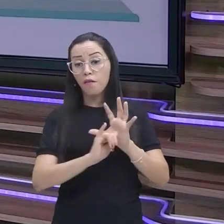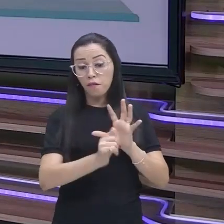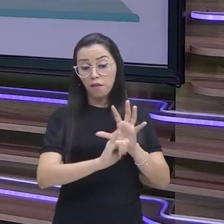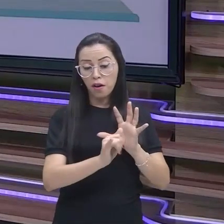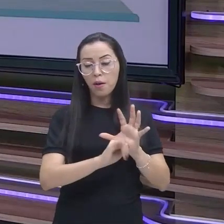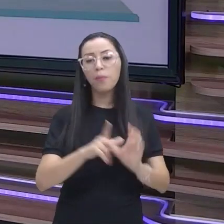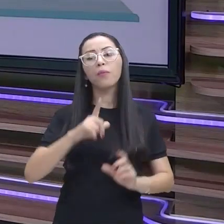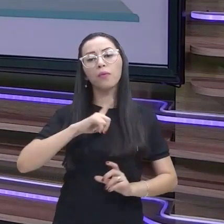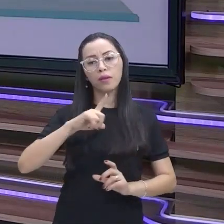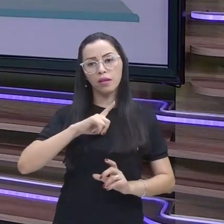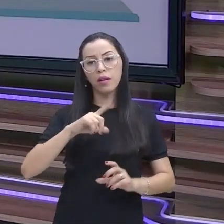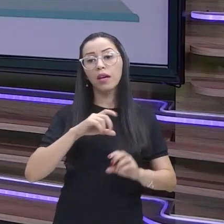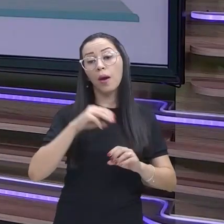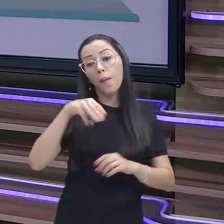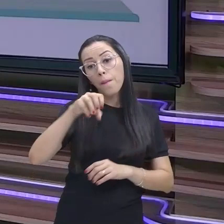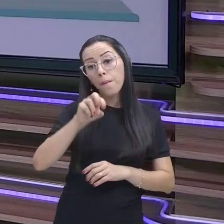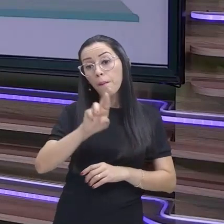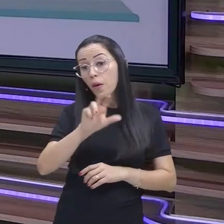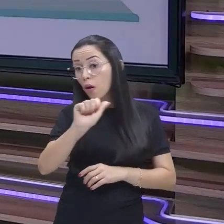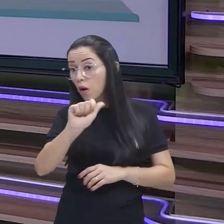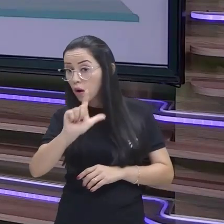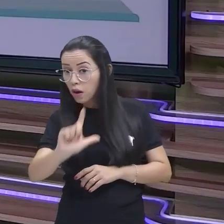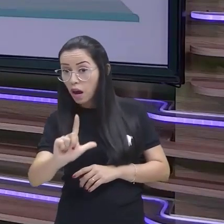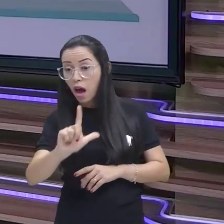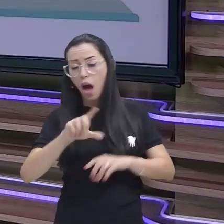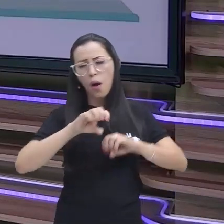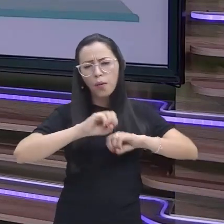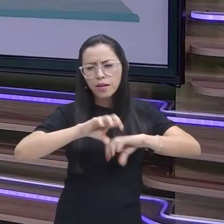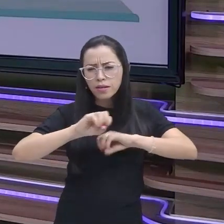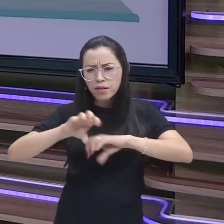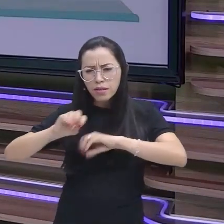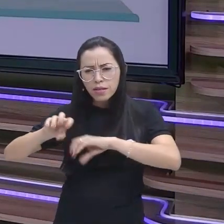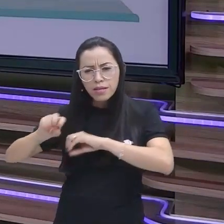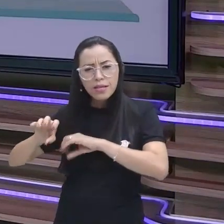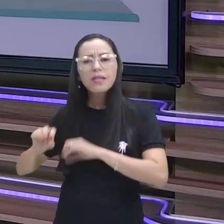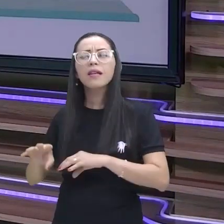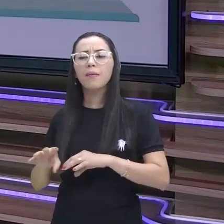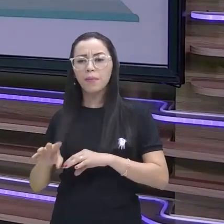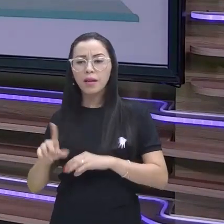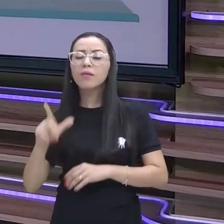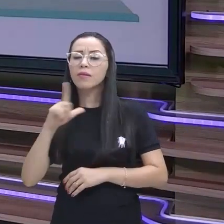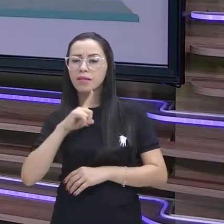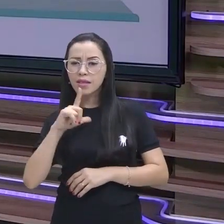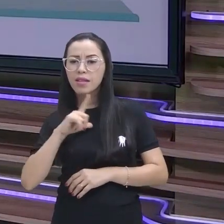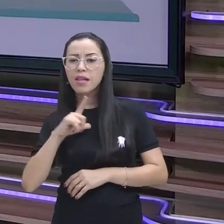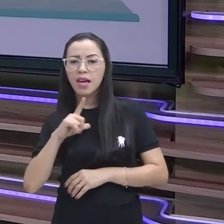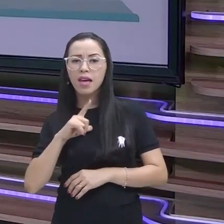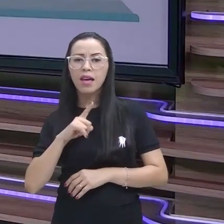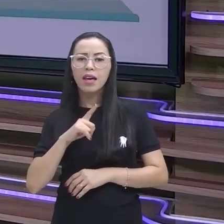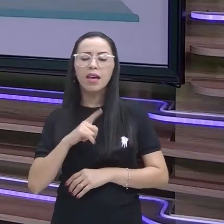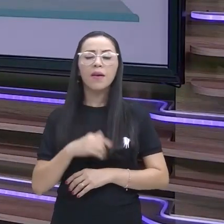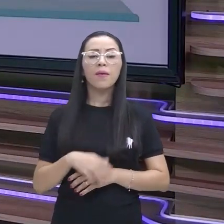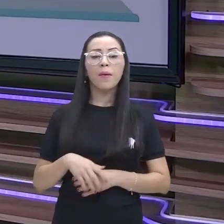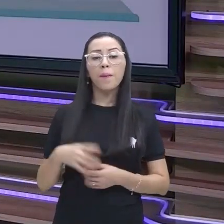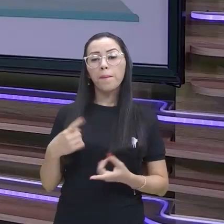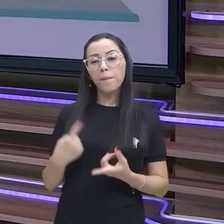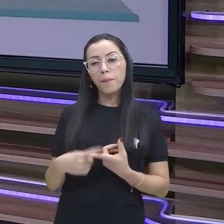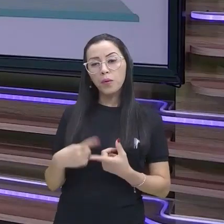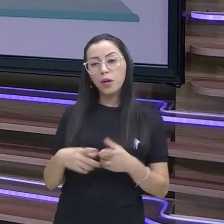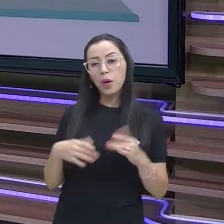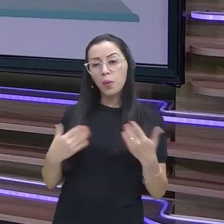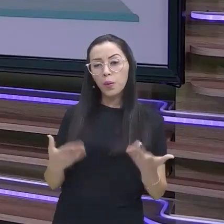moral. Então, ela é aquela história que tem uma lição quando você ouve ou